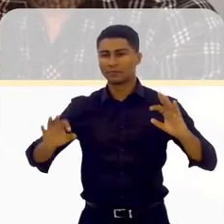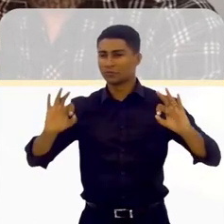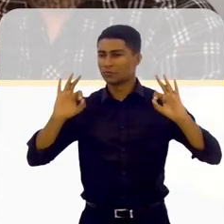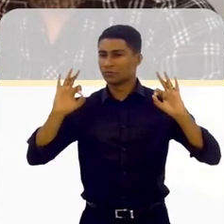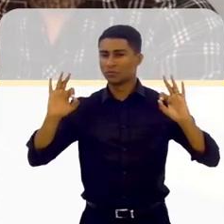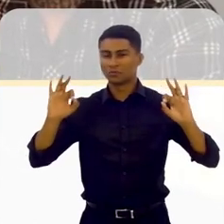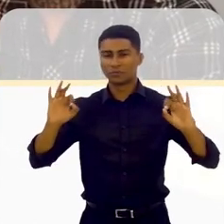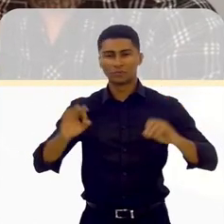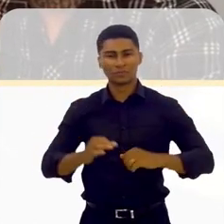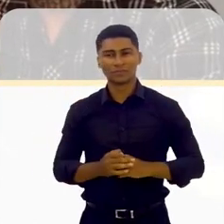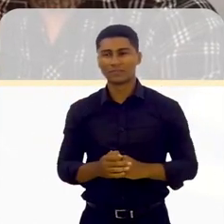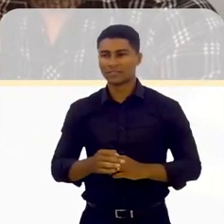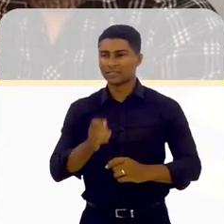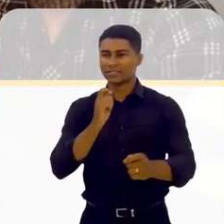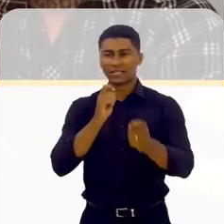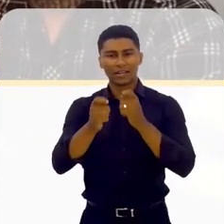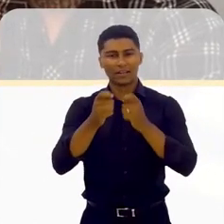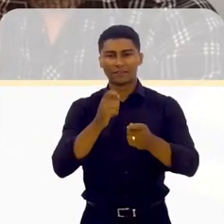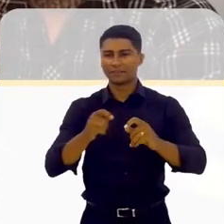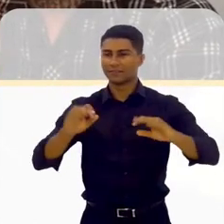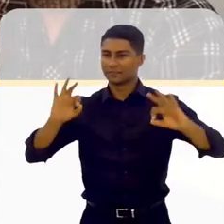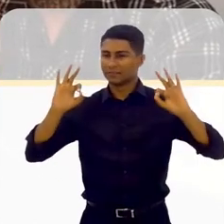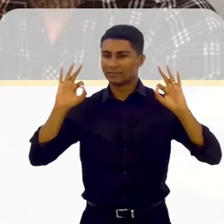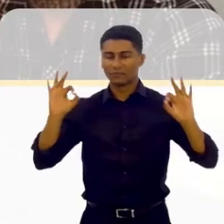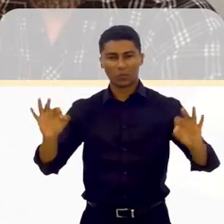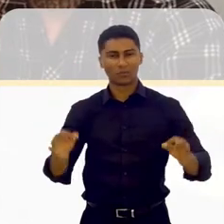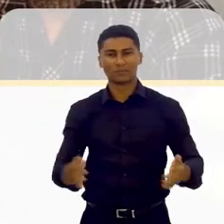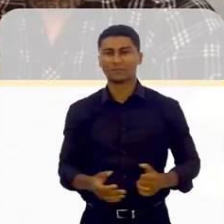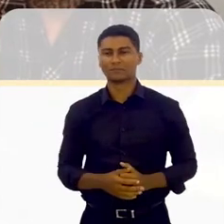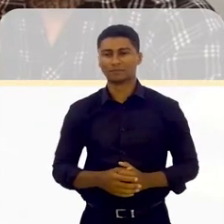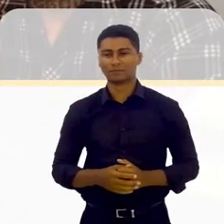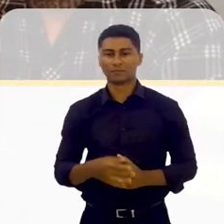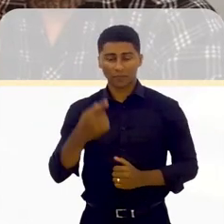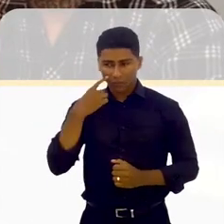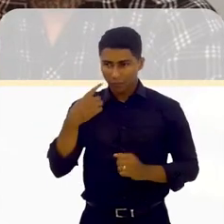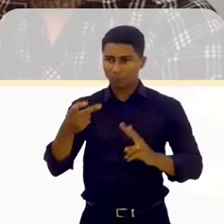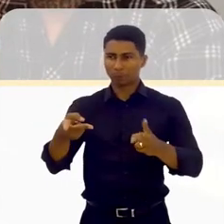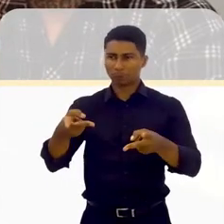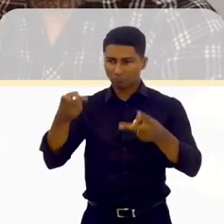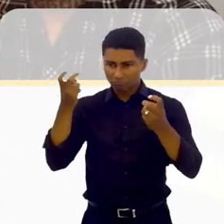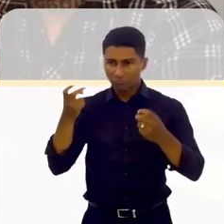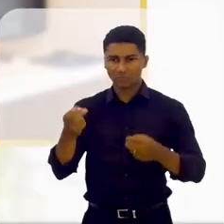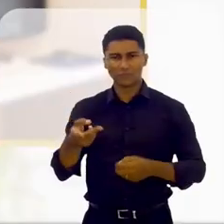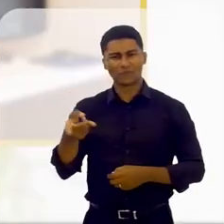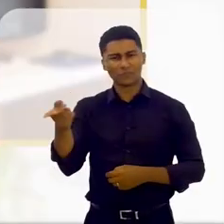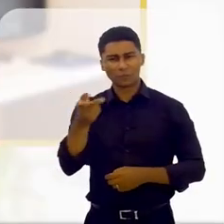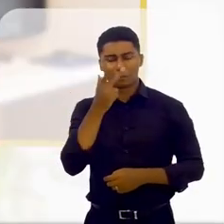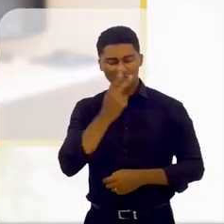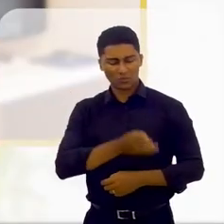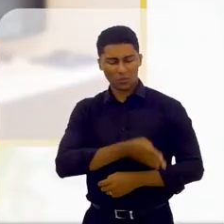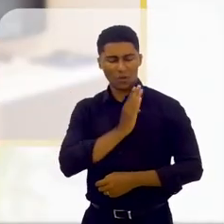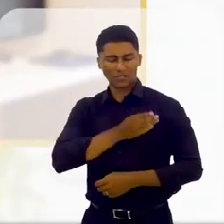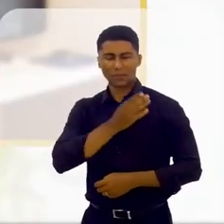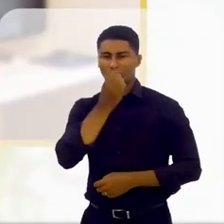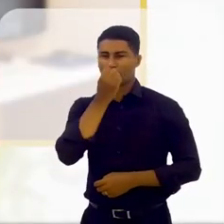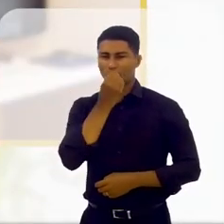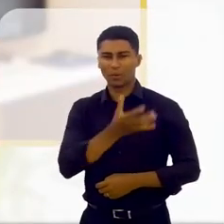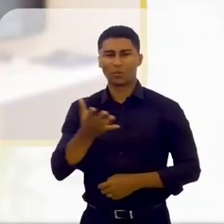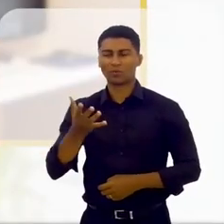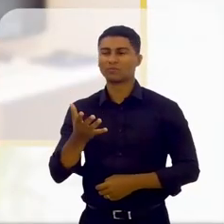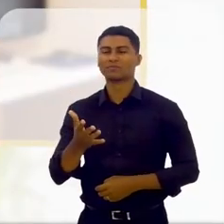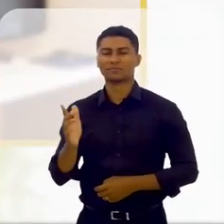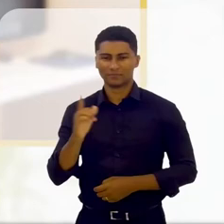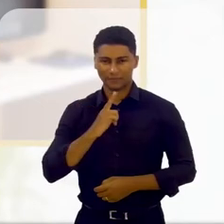prazer, foi um prazer entrevistar vocês. Assim, dá para perceber o bom coração de